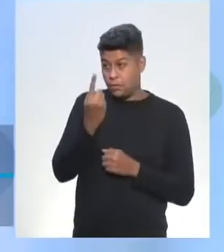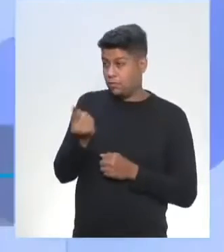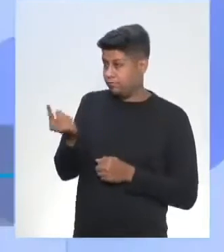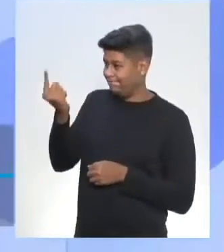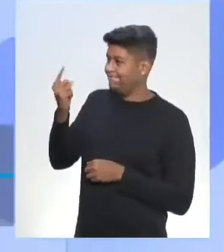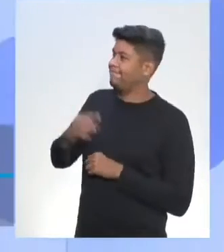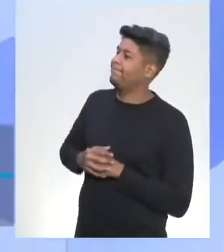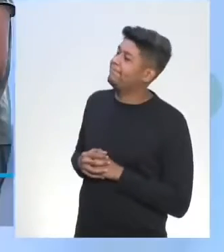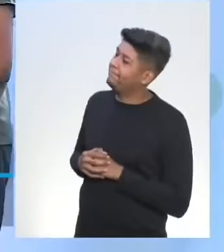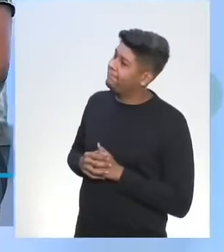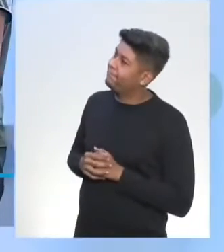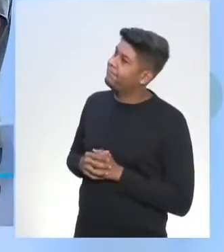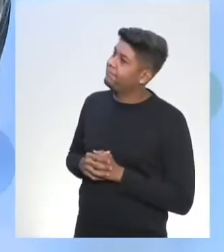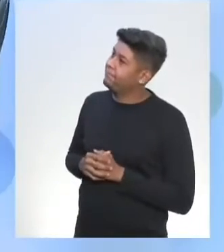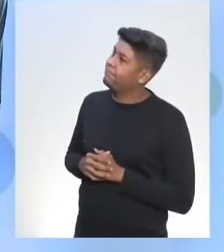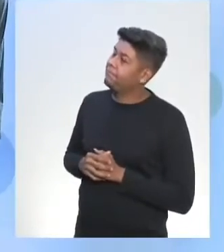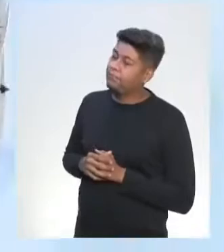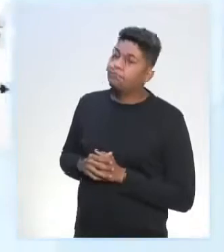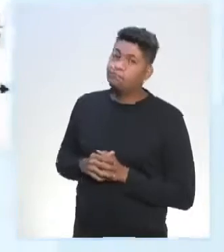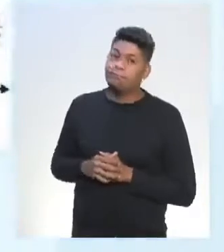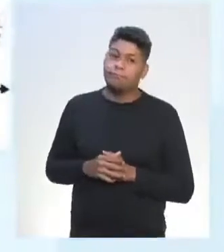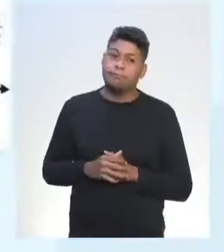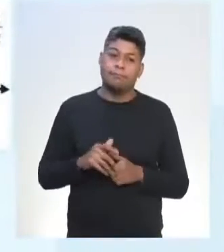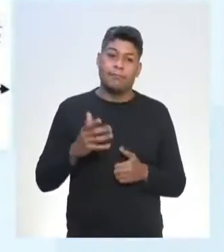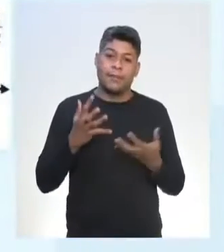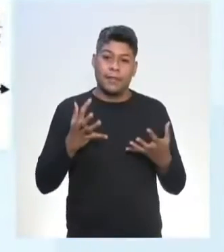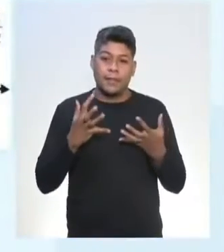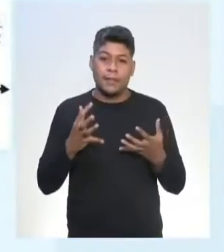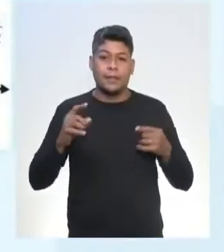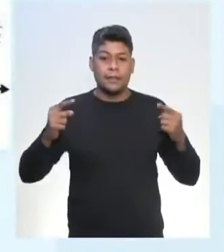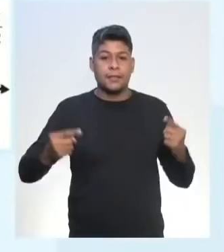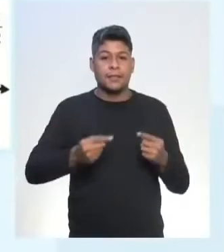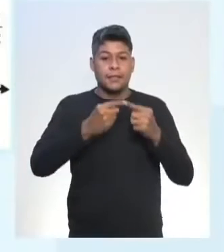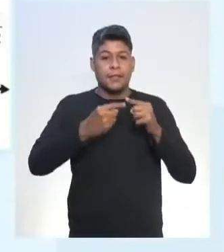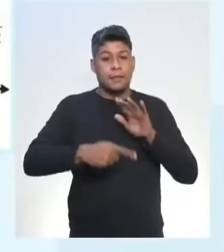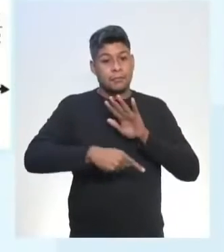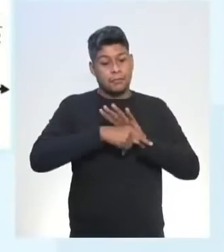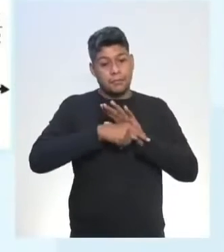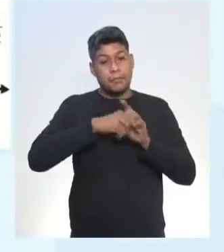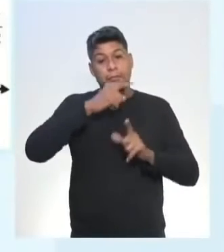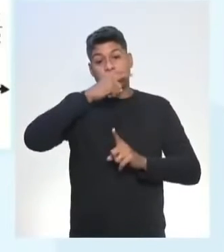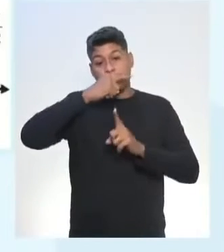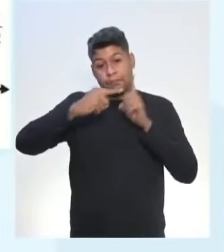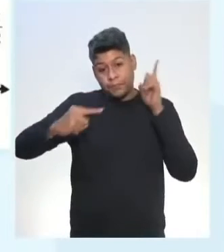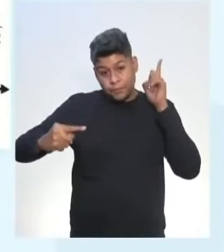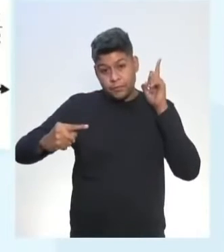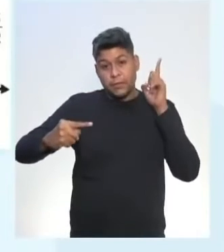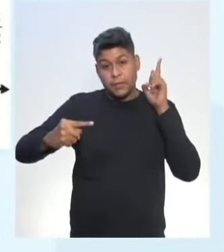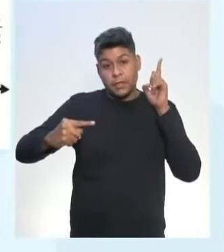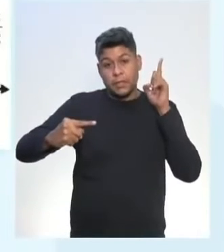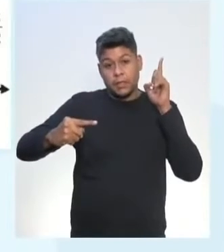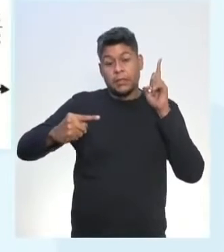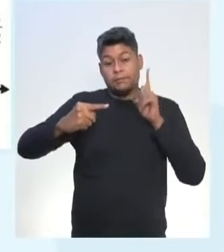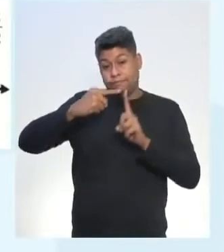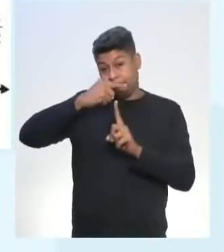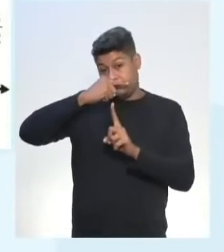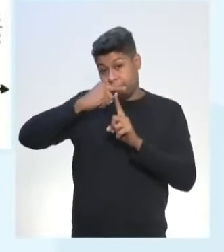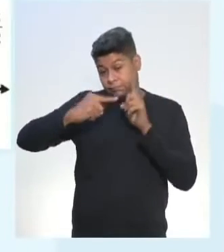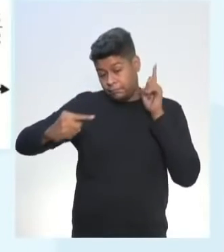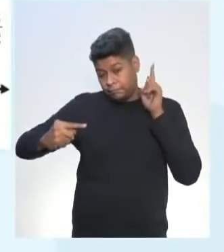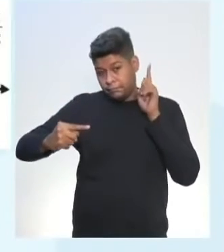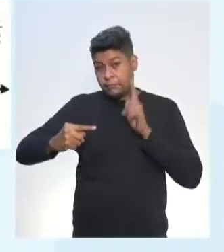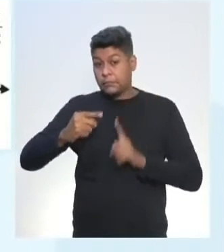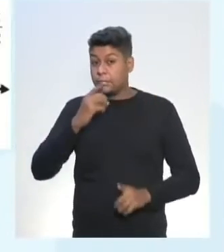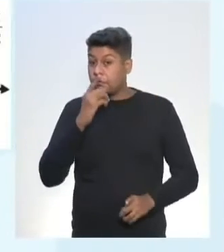nós agora olha lá tá atiradinho a gente quer que você associe aproximadamente é que eu vou grifar o aproximadamente tá